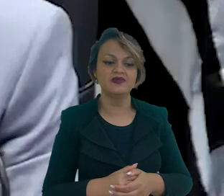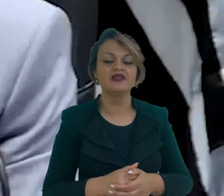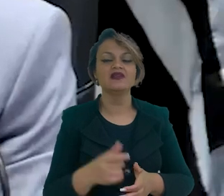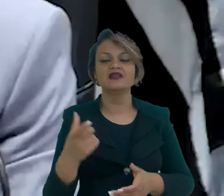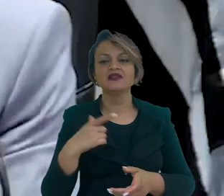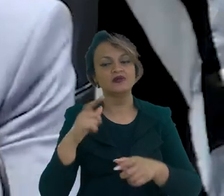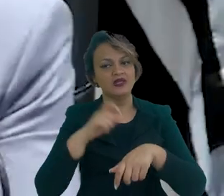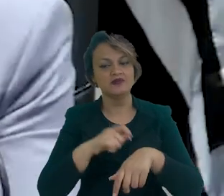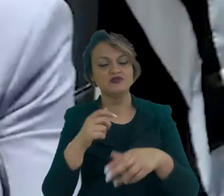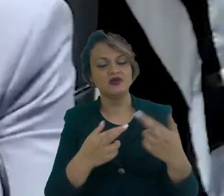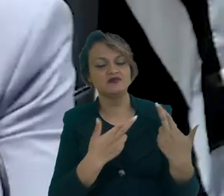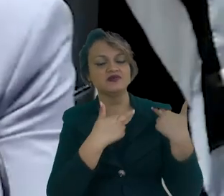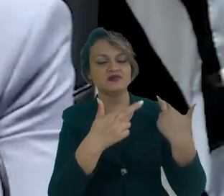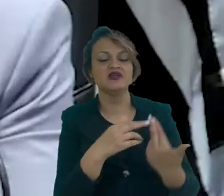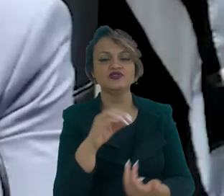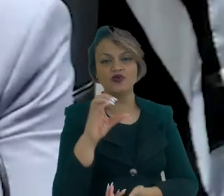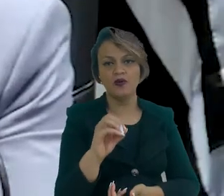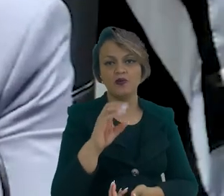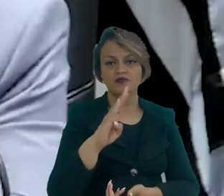voz